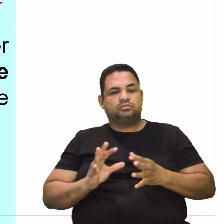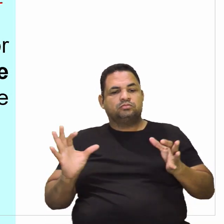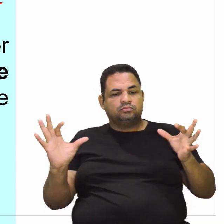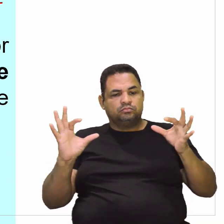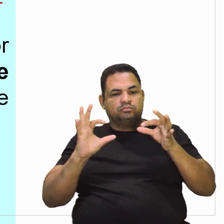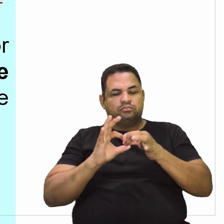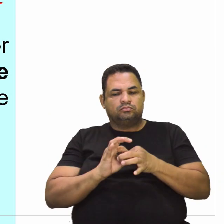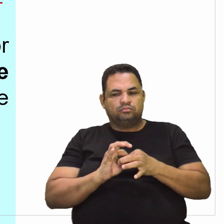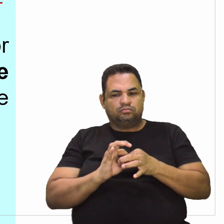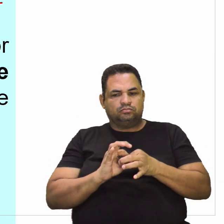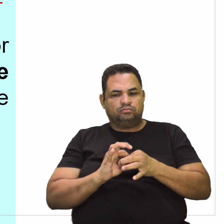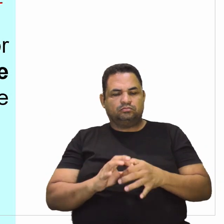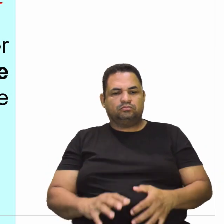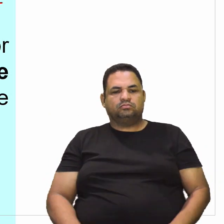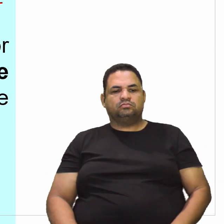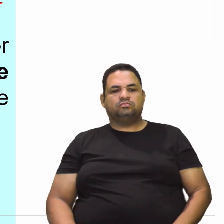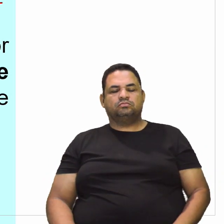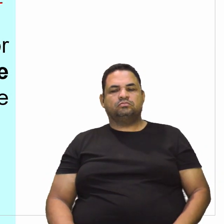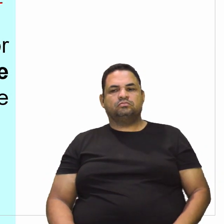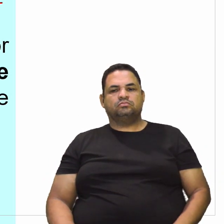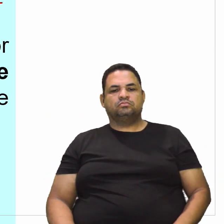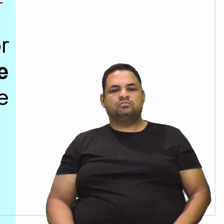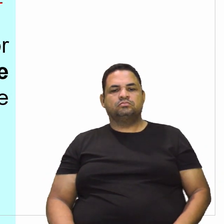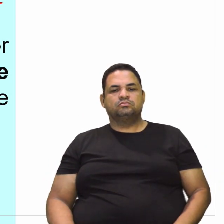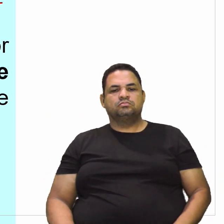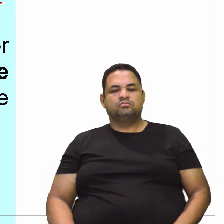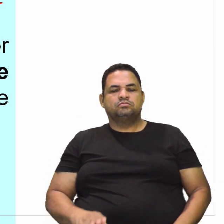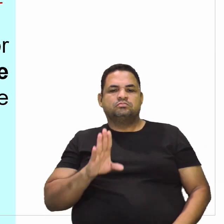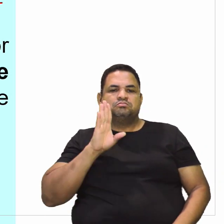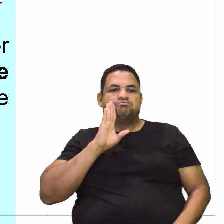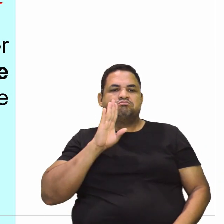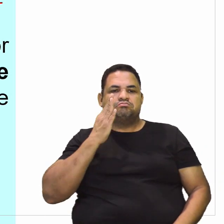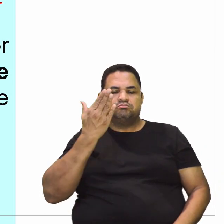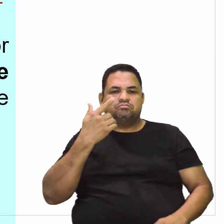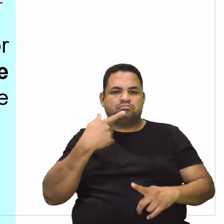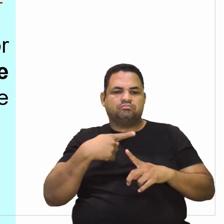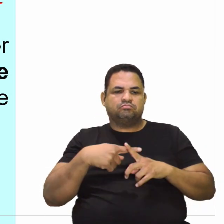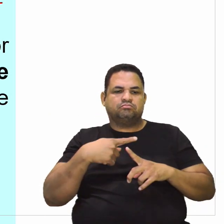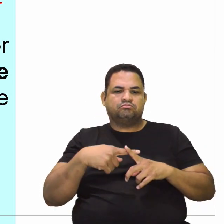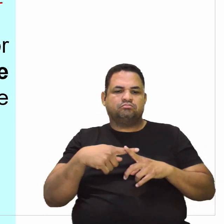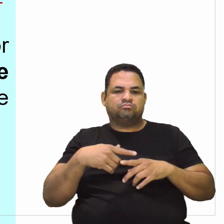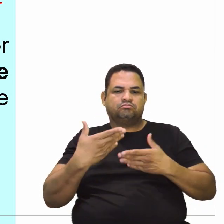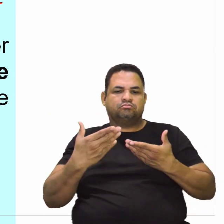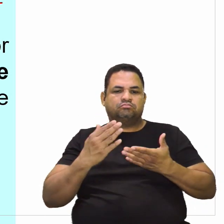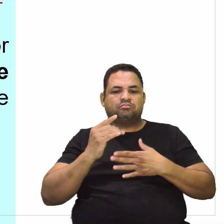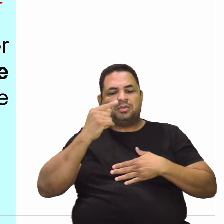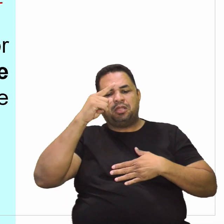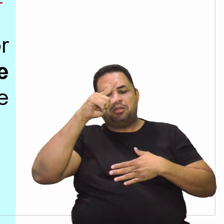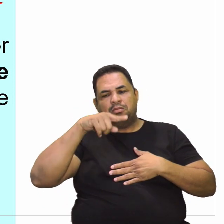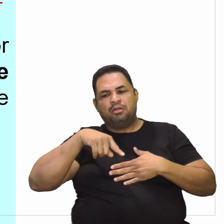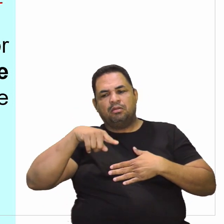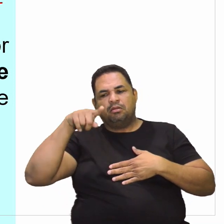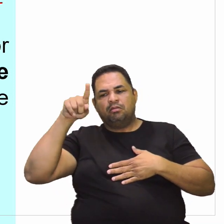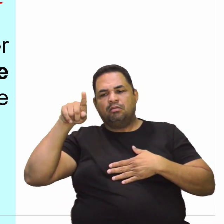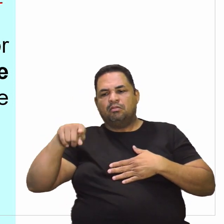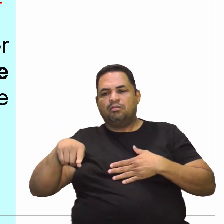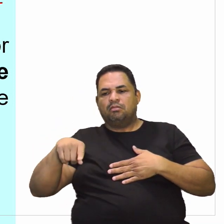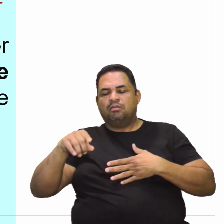manteve unido. Isso é legal, porque altos e baixos irão